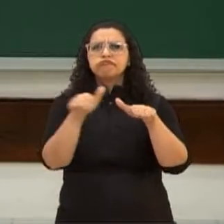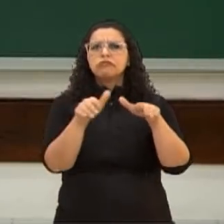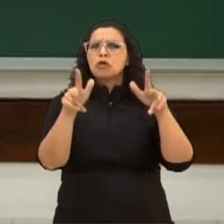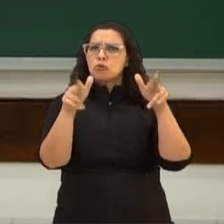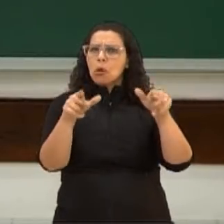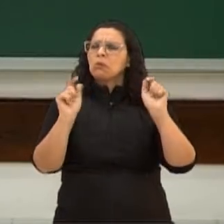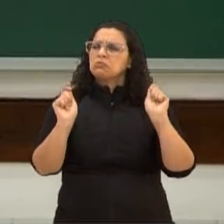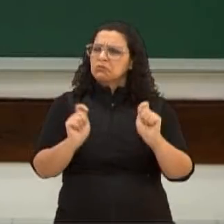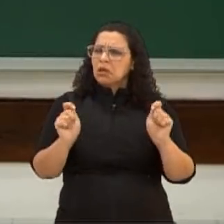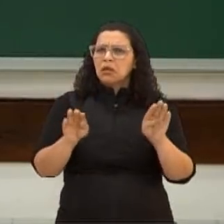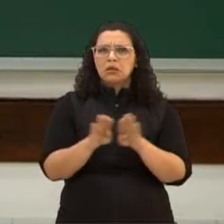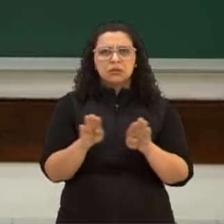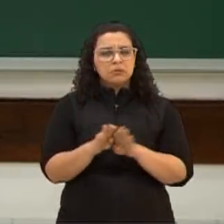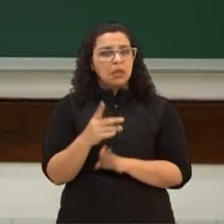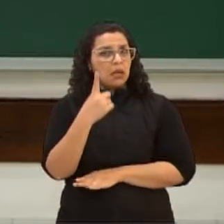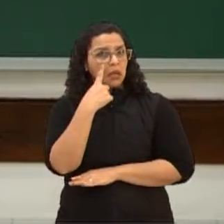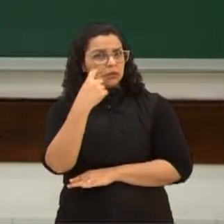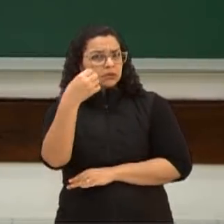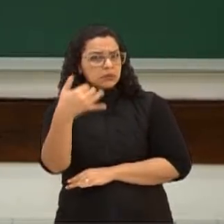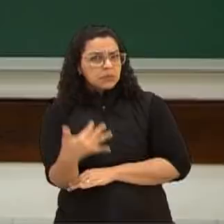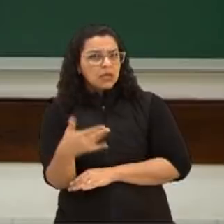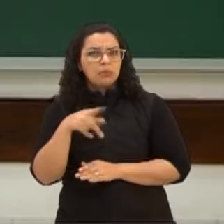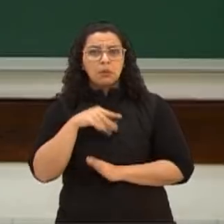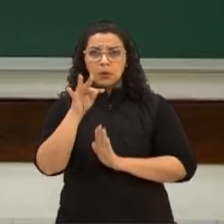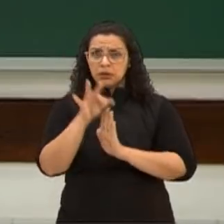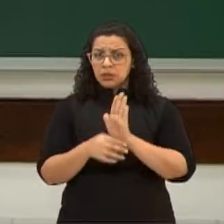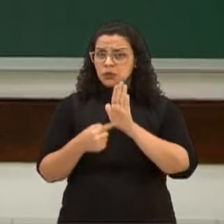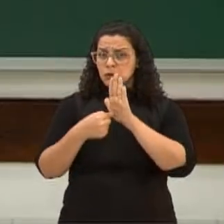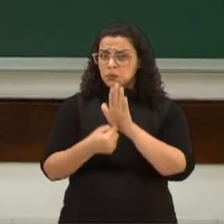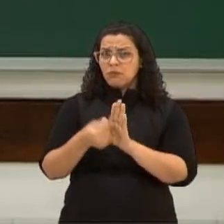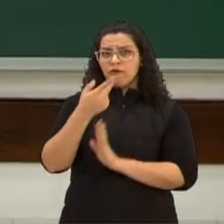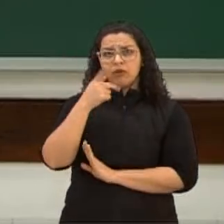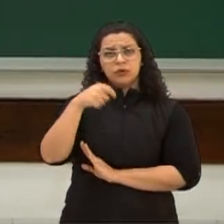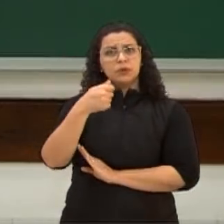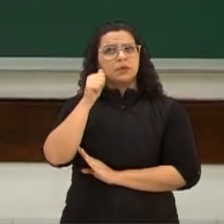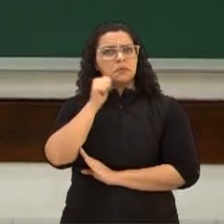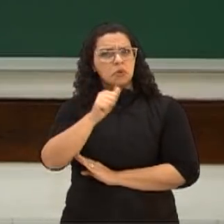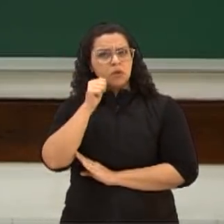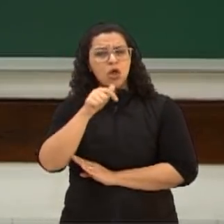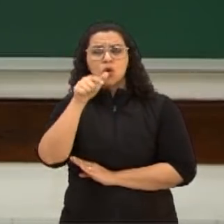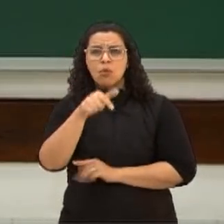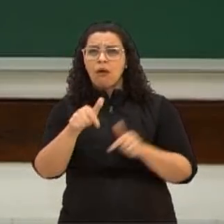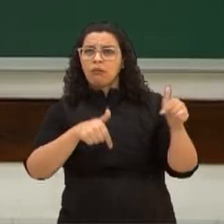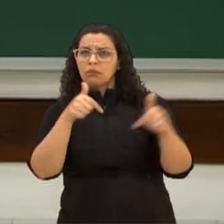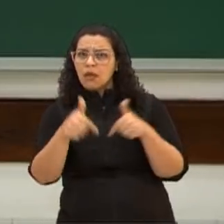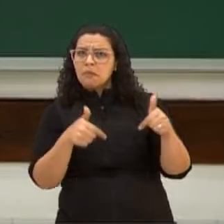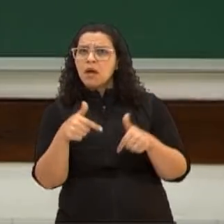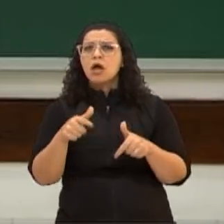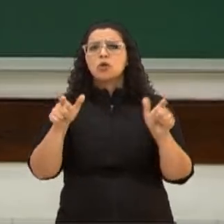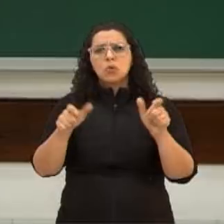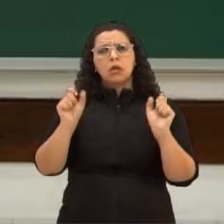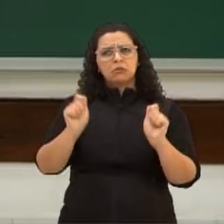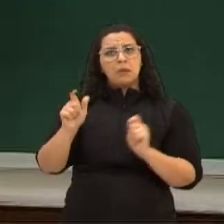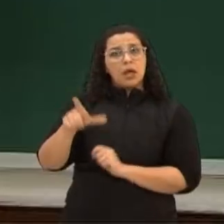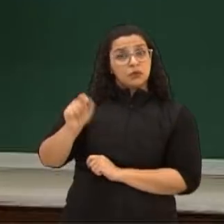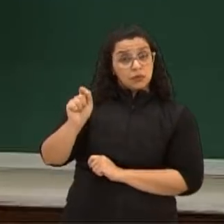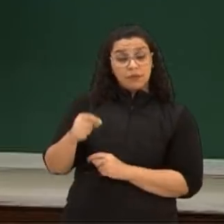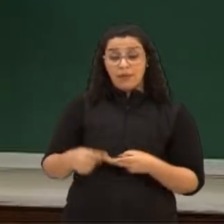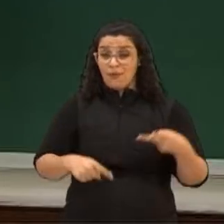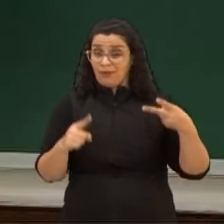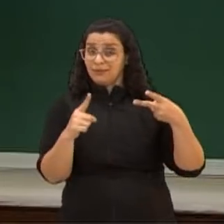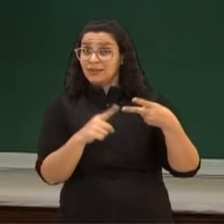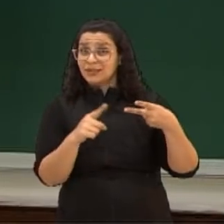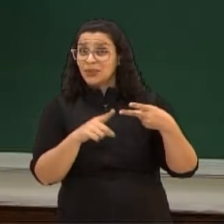essa questão ali que trazida no texto sobre as mulheres em locais de tomada de decisão. Já